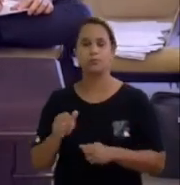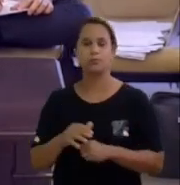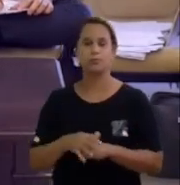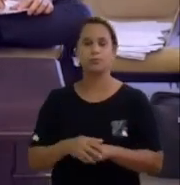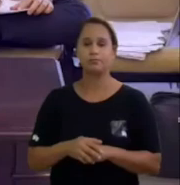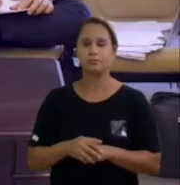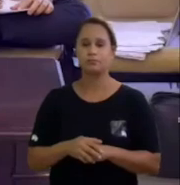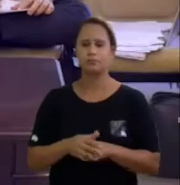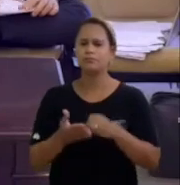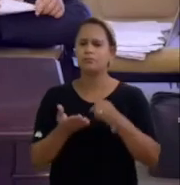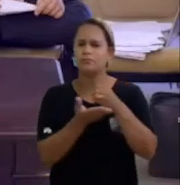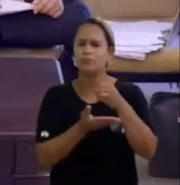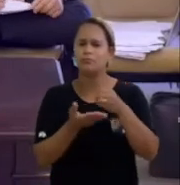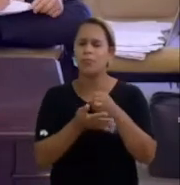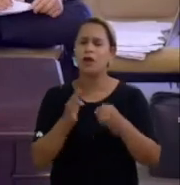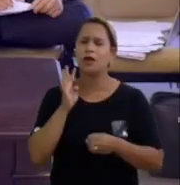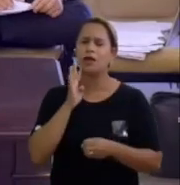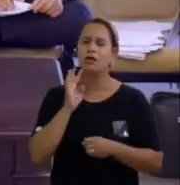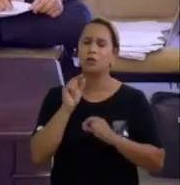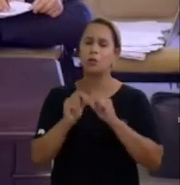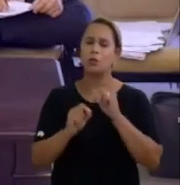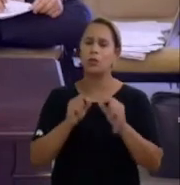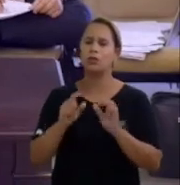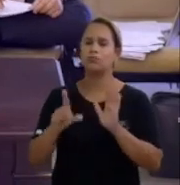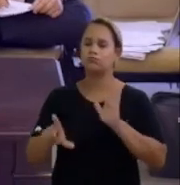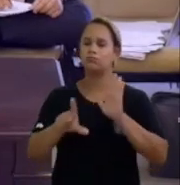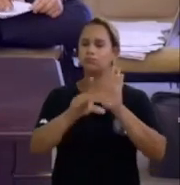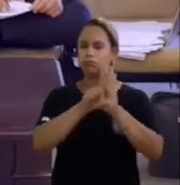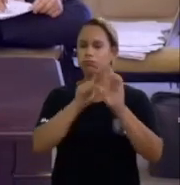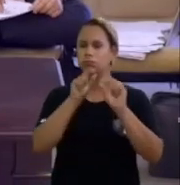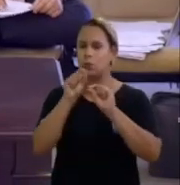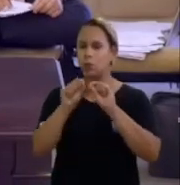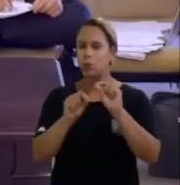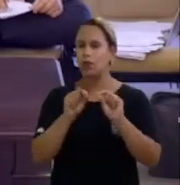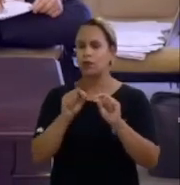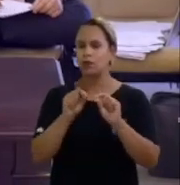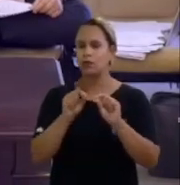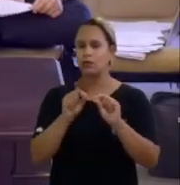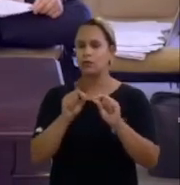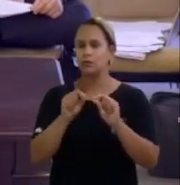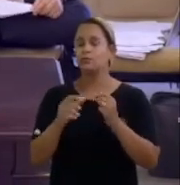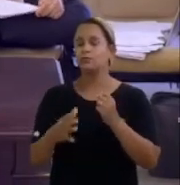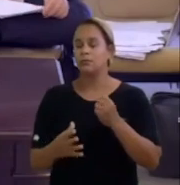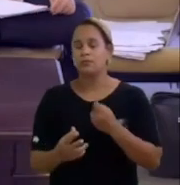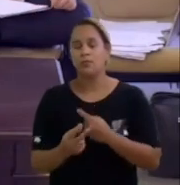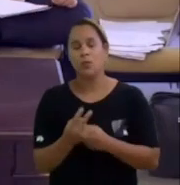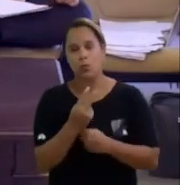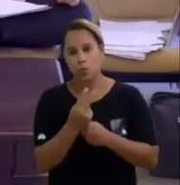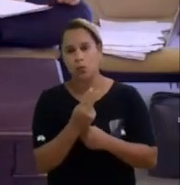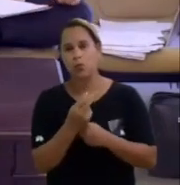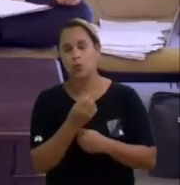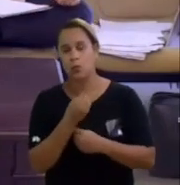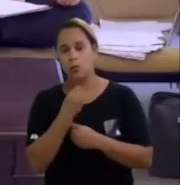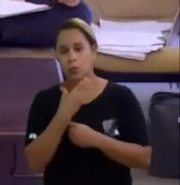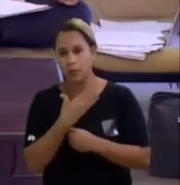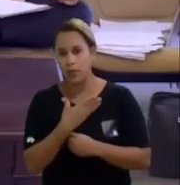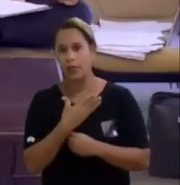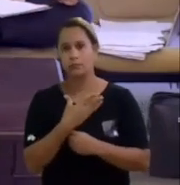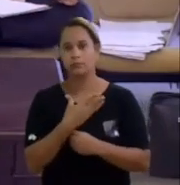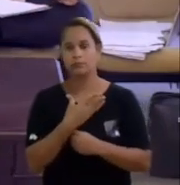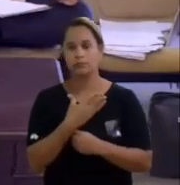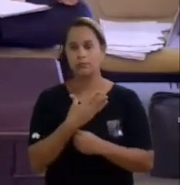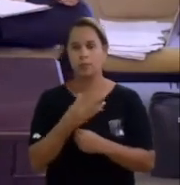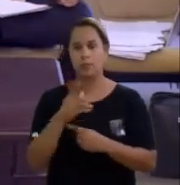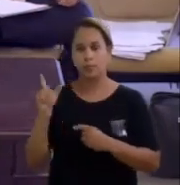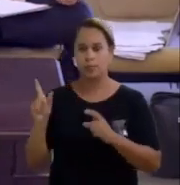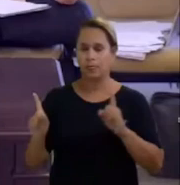legal dessa peça, ela é proteger o bem juridicamente tutelado, que é a paridade de armas entre os concorrentes do pleito.